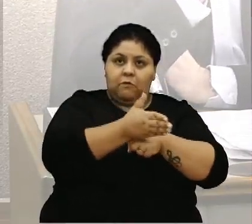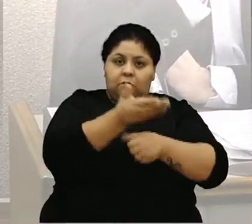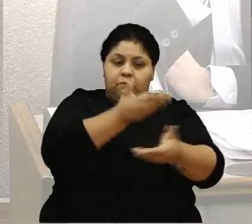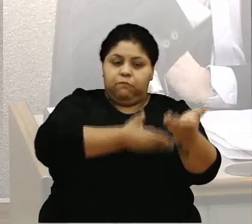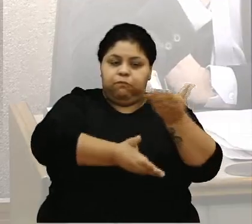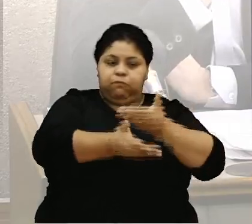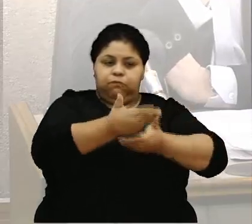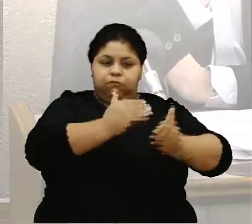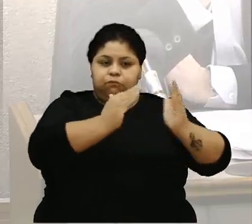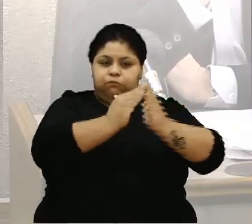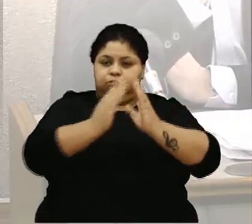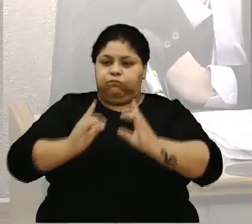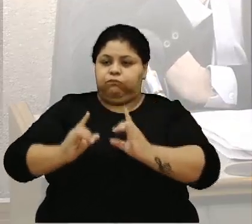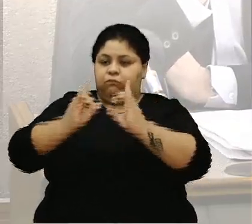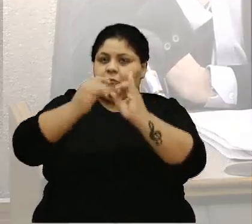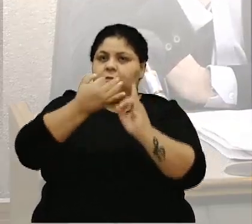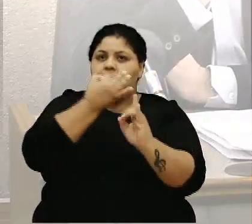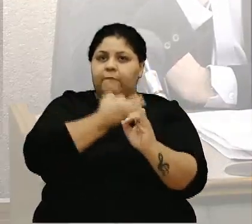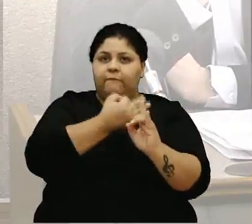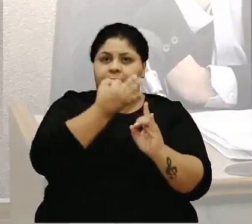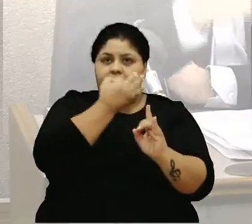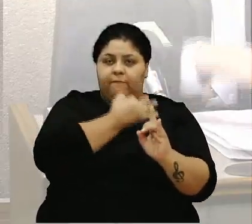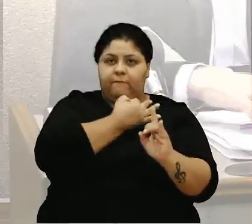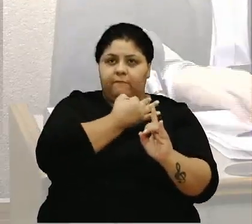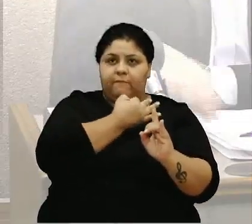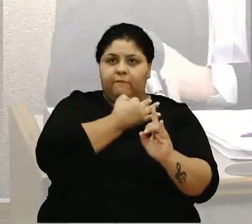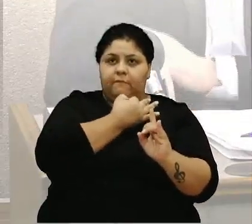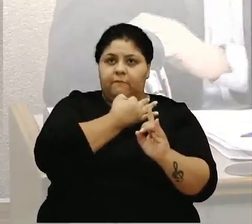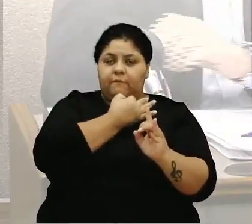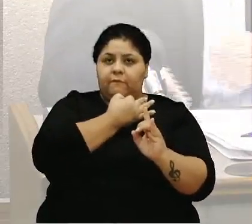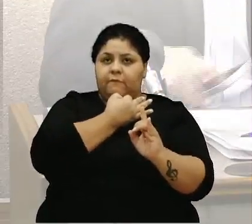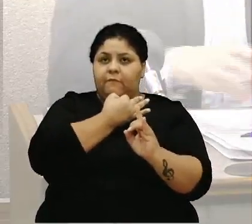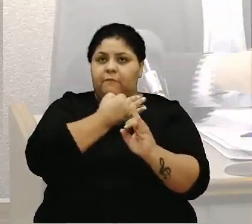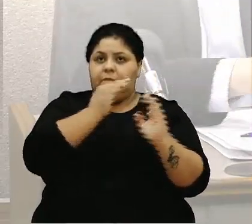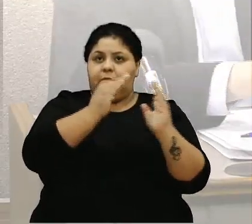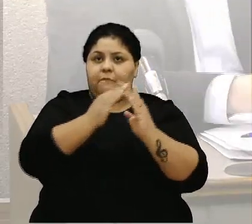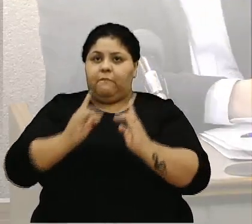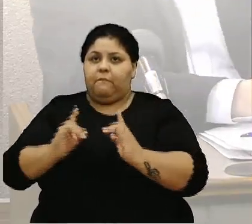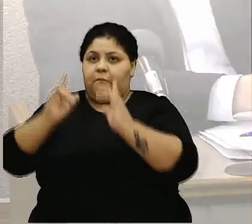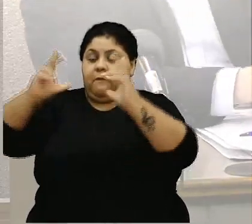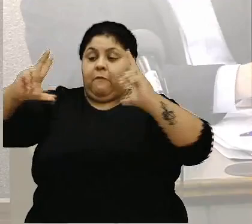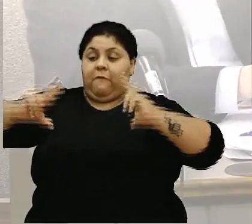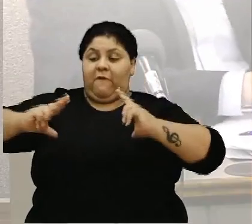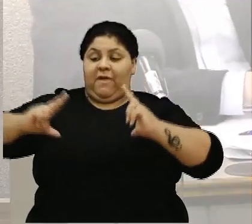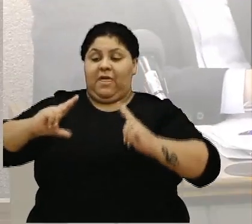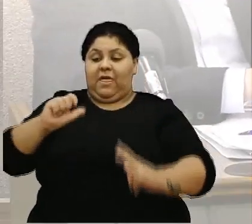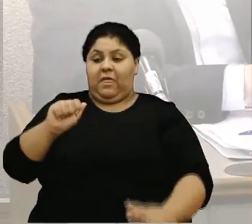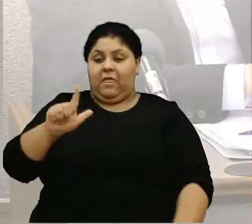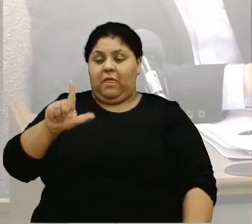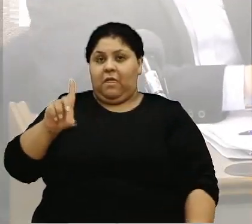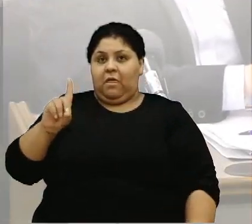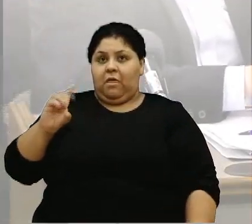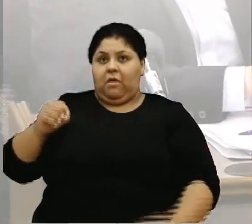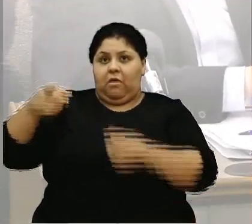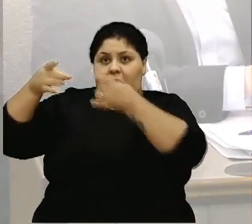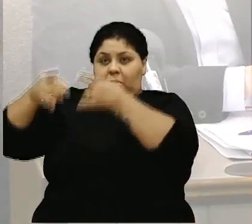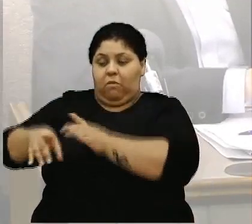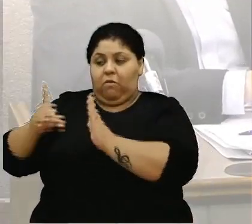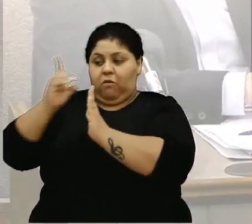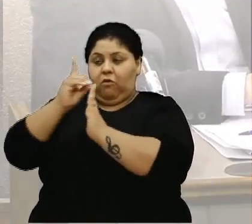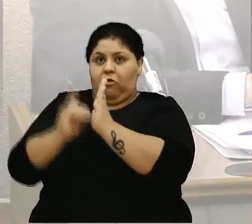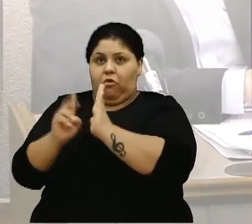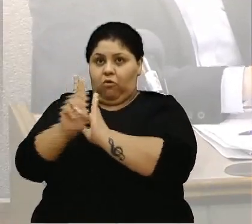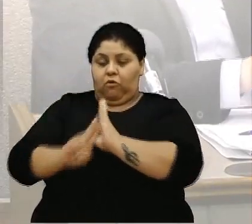de propriedade do município de Caxias do Sul por imóvel de propriedade de Aldo Dalla Leste, atingido por decreto de